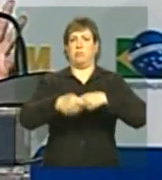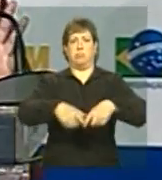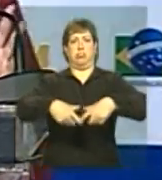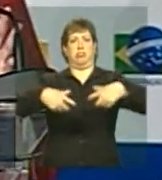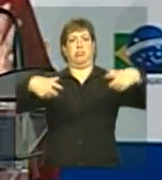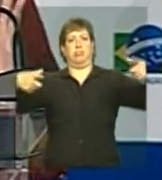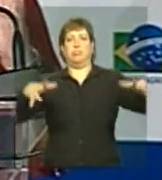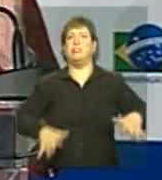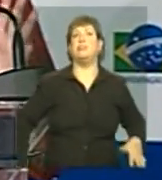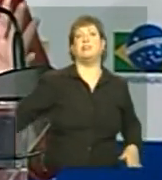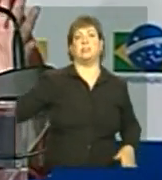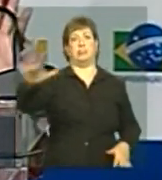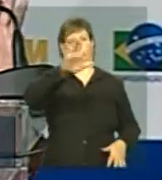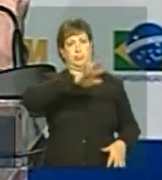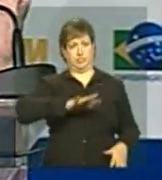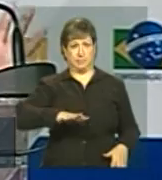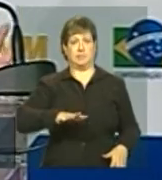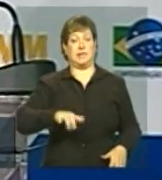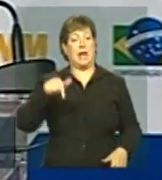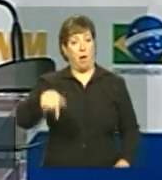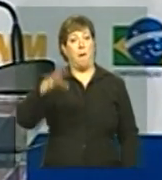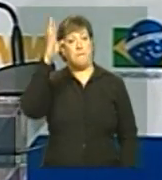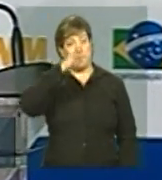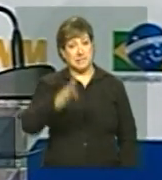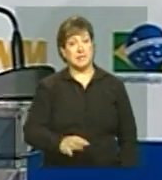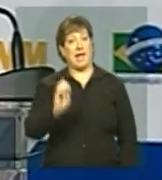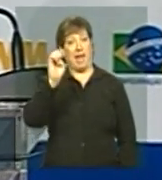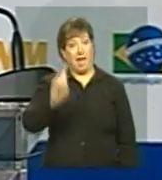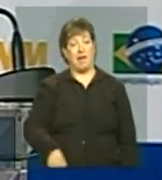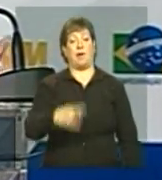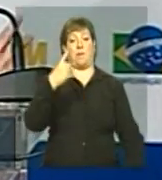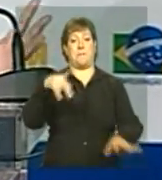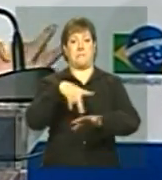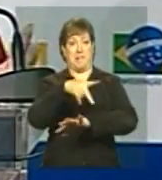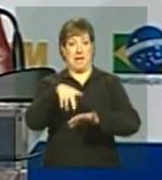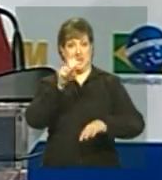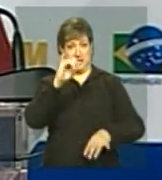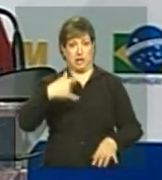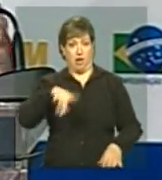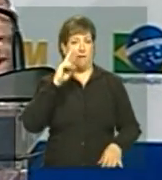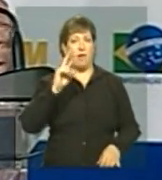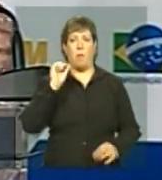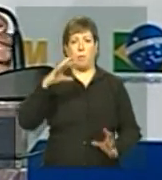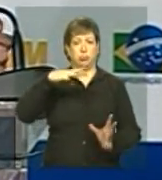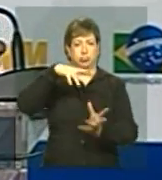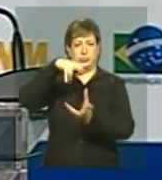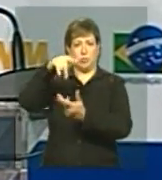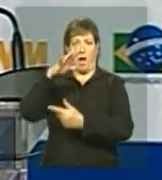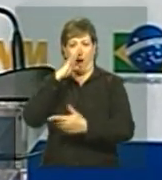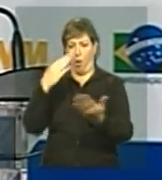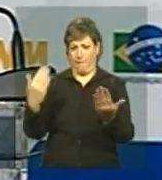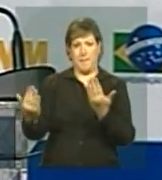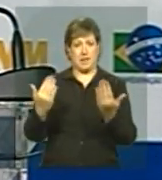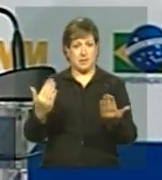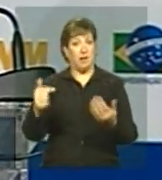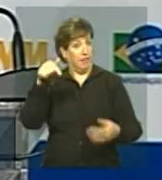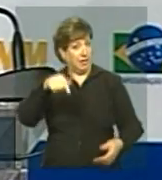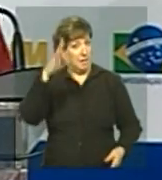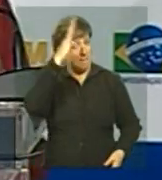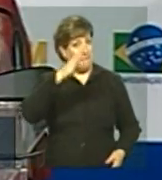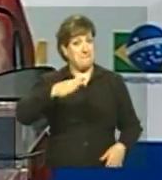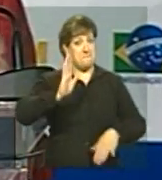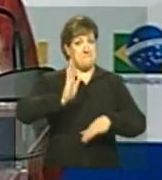Brasil é um país que, se a gente olhar no mundo, é um dos países que tem